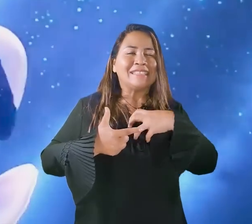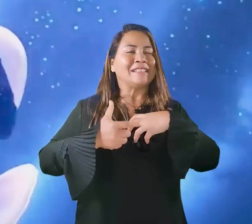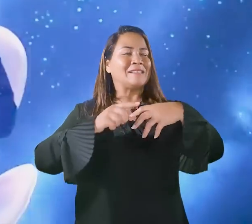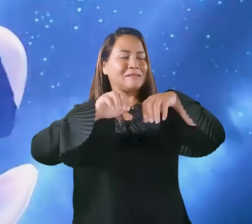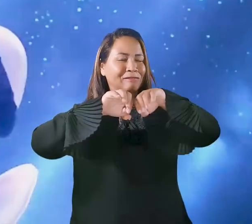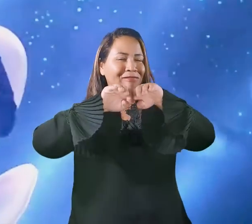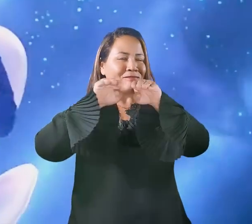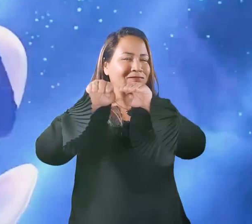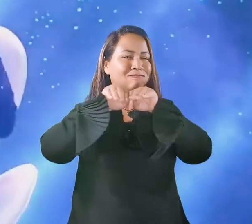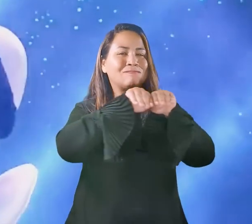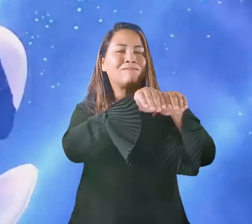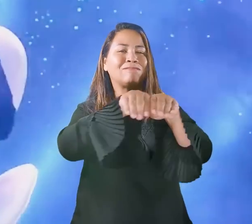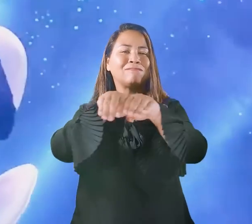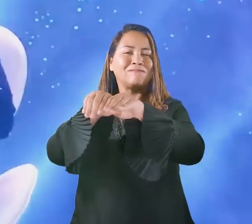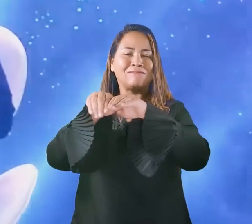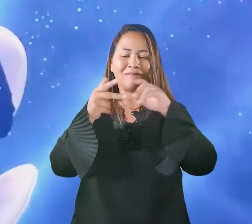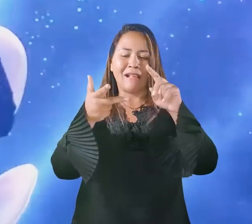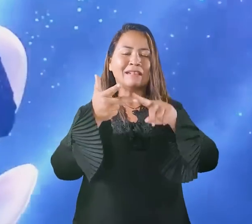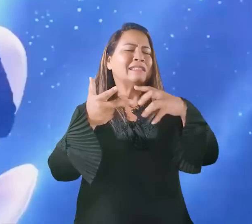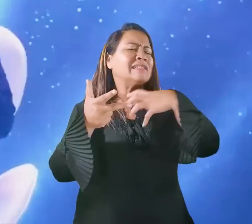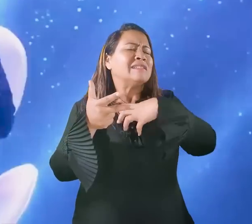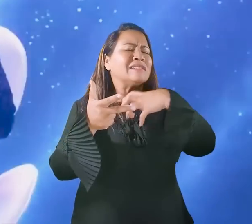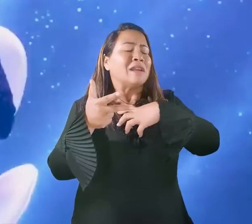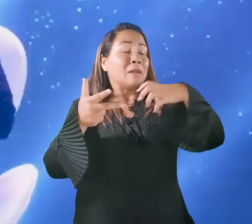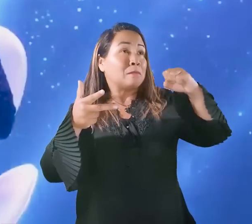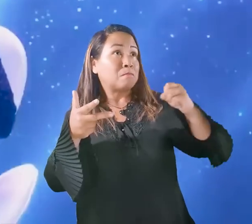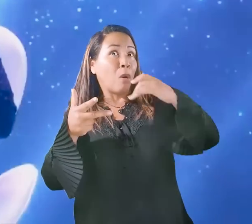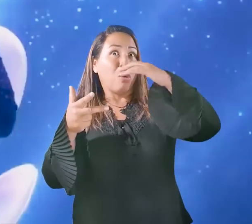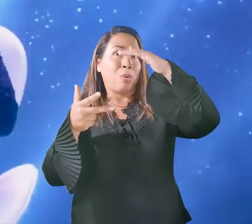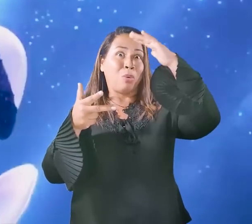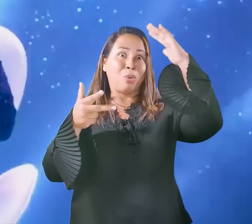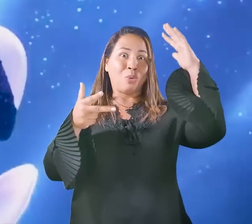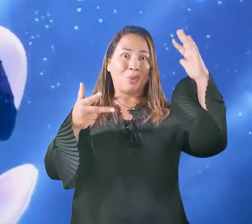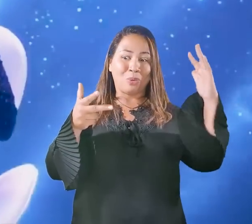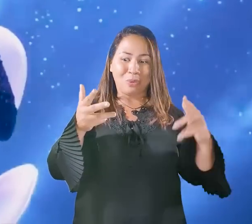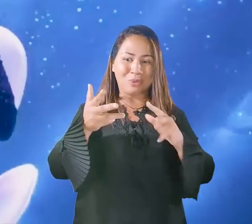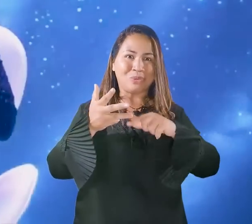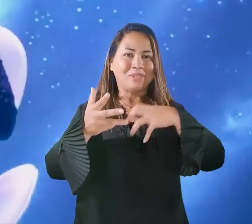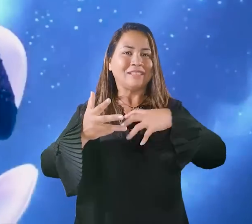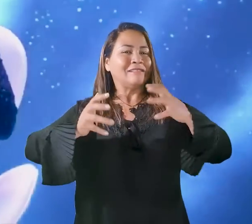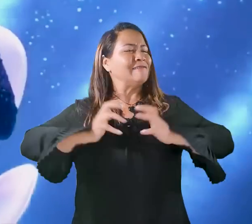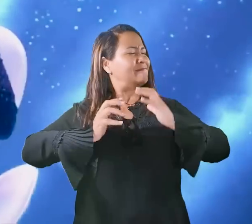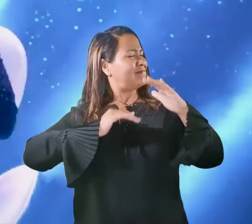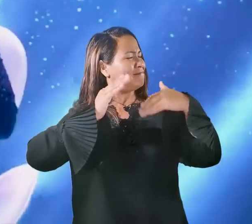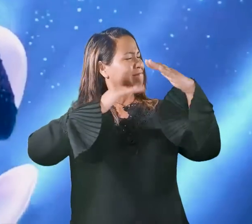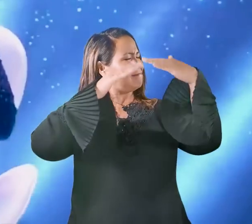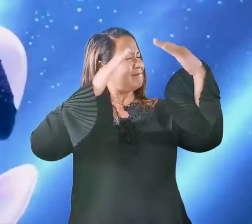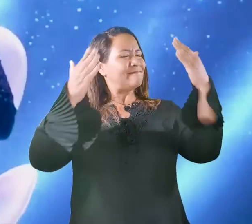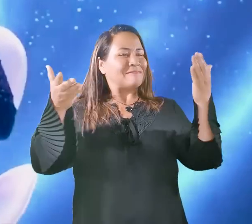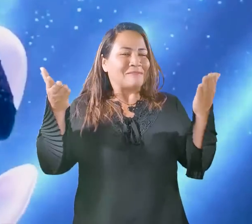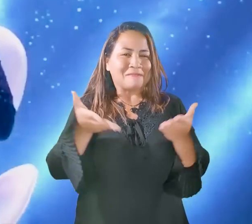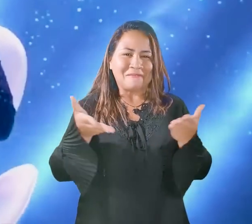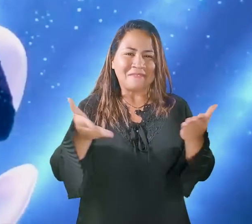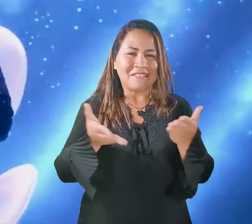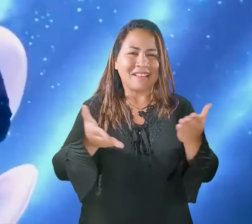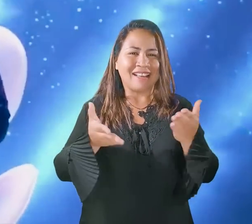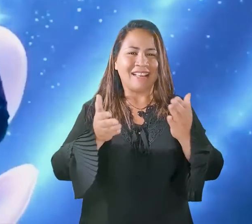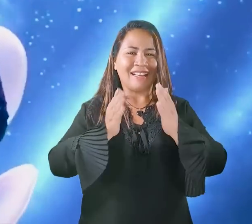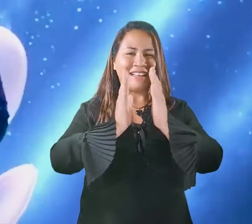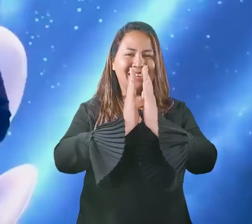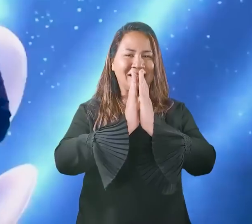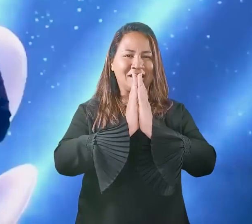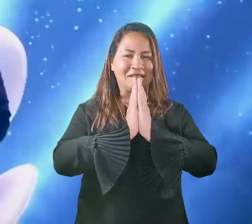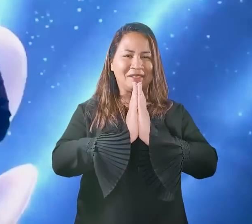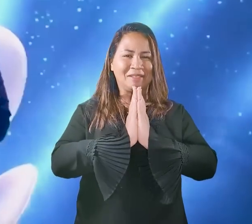luz. Eu sou abundância. Agora. E silencie em ponto zero.